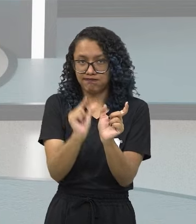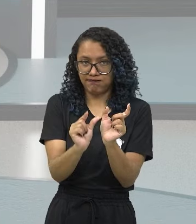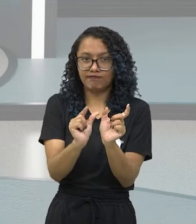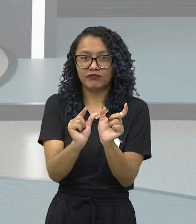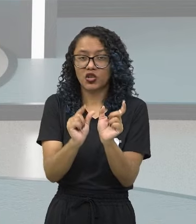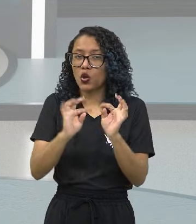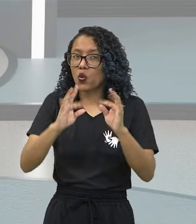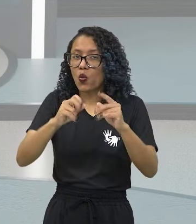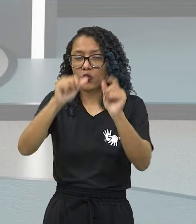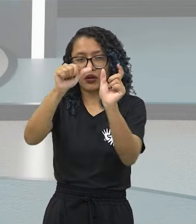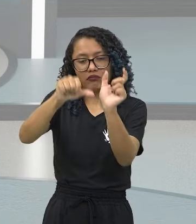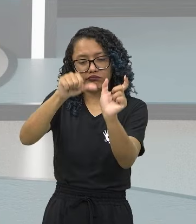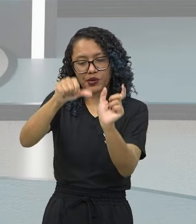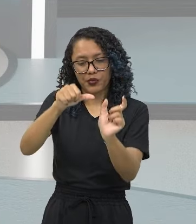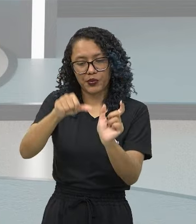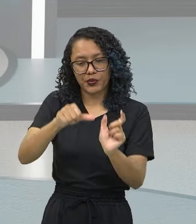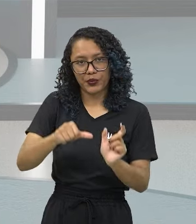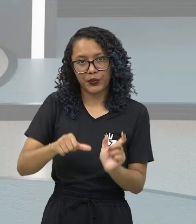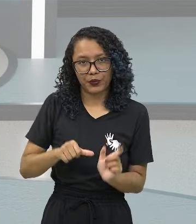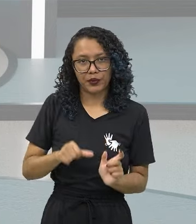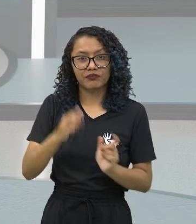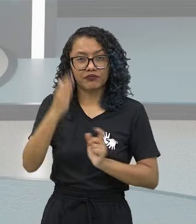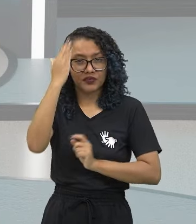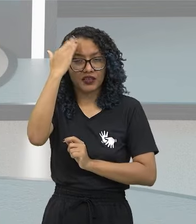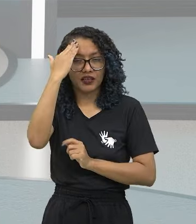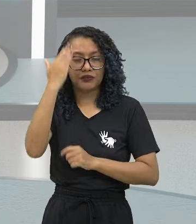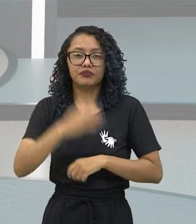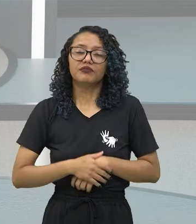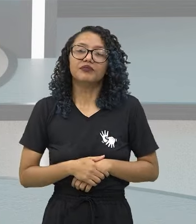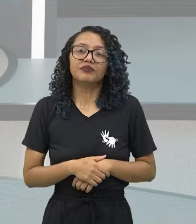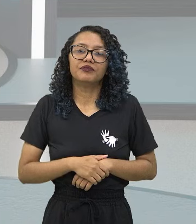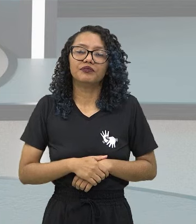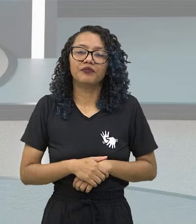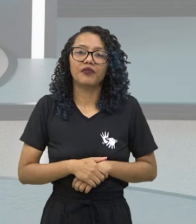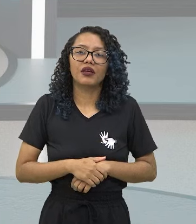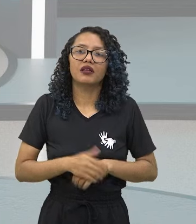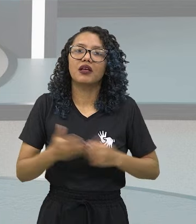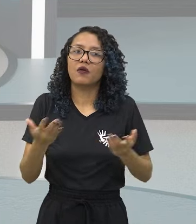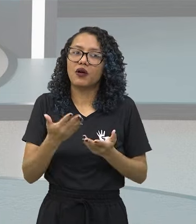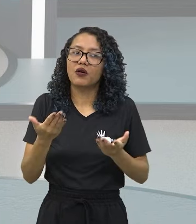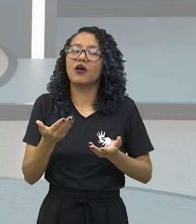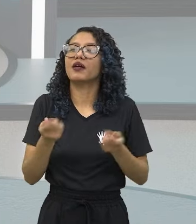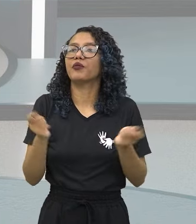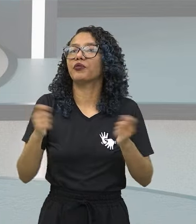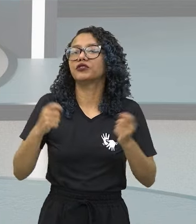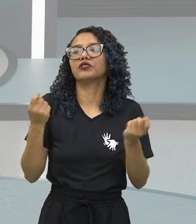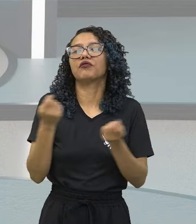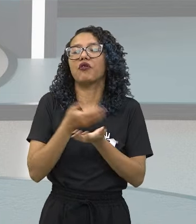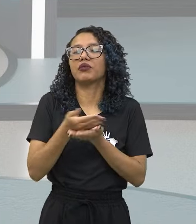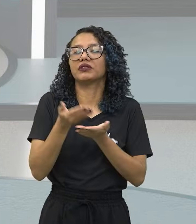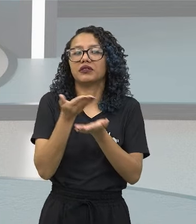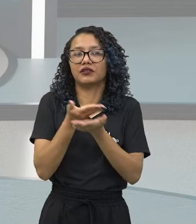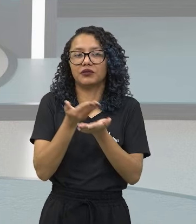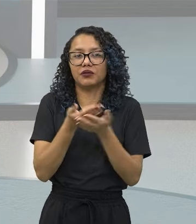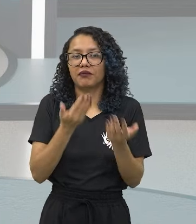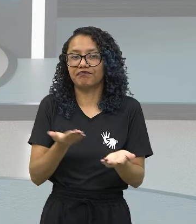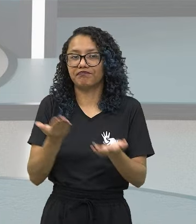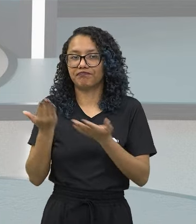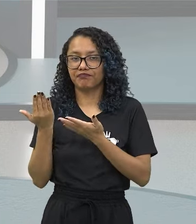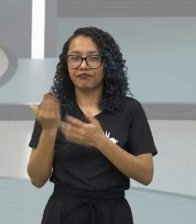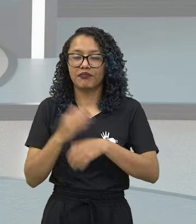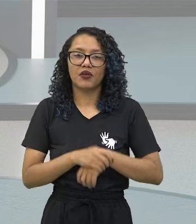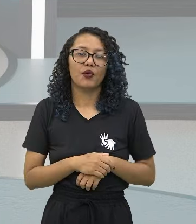aí, dessa forma contextualizada, nós entramos no pretérito perfeito composto, com